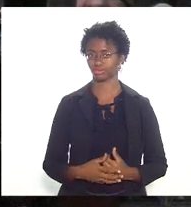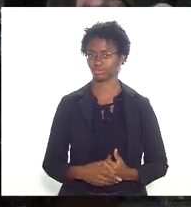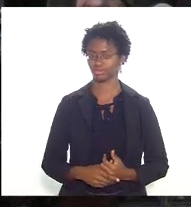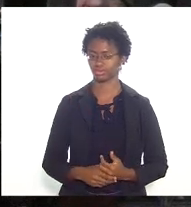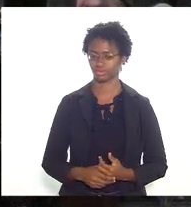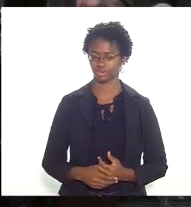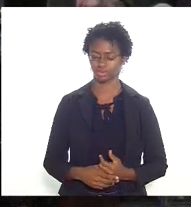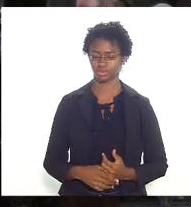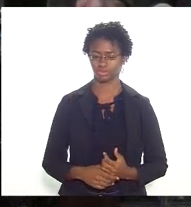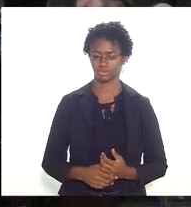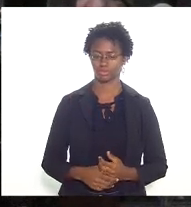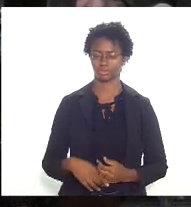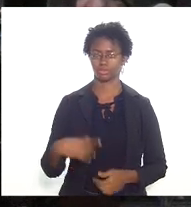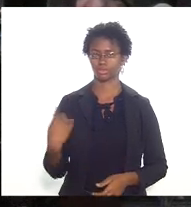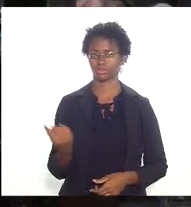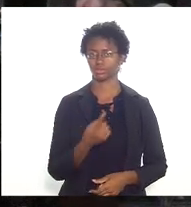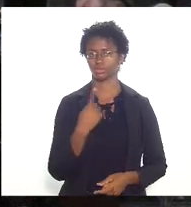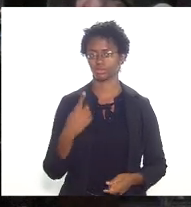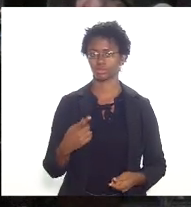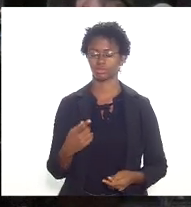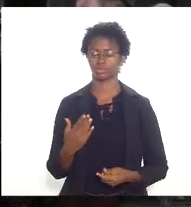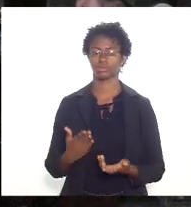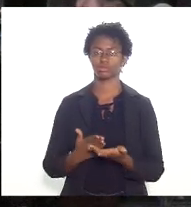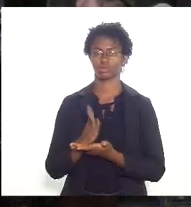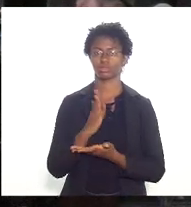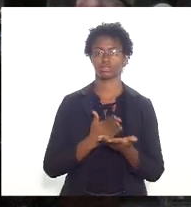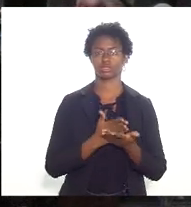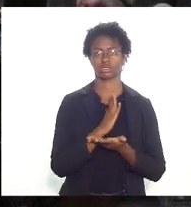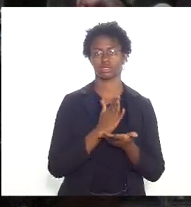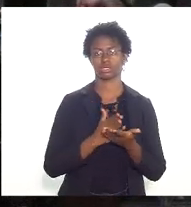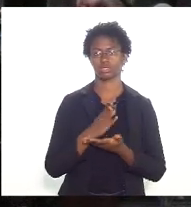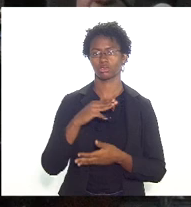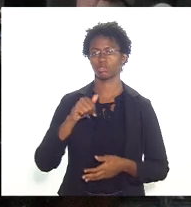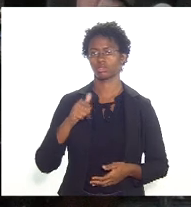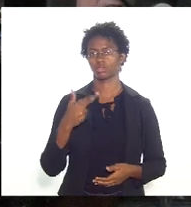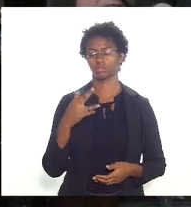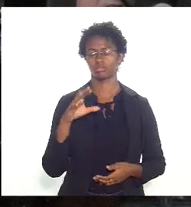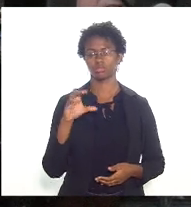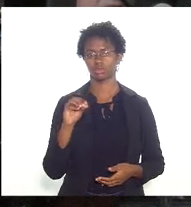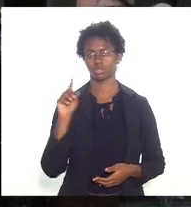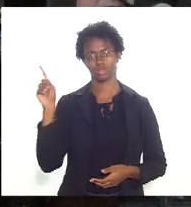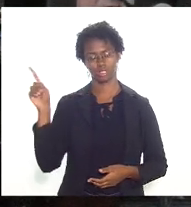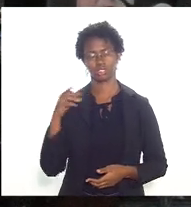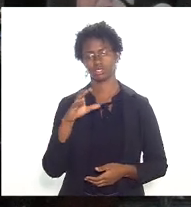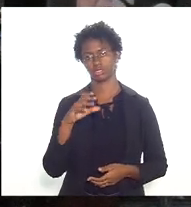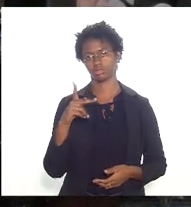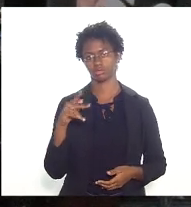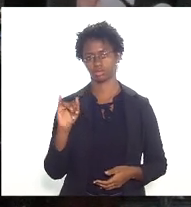e foi o que nós aprovamos ainda em março da CPI é